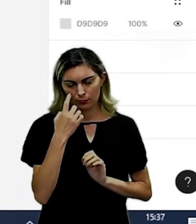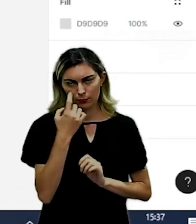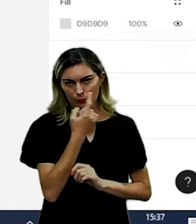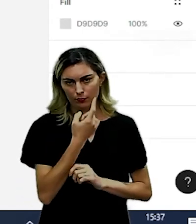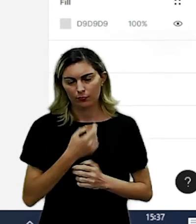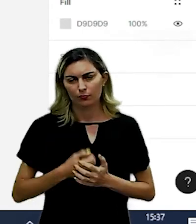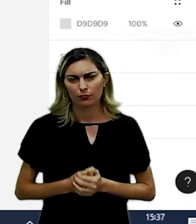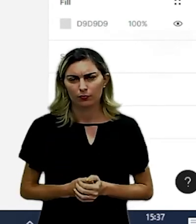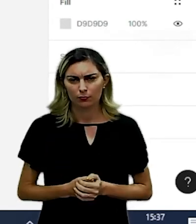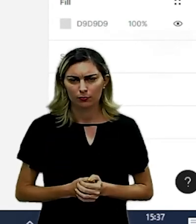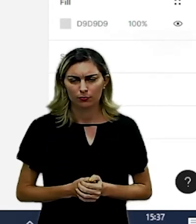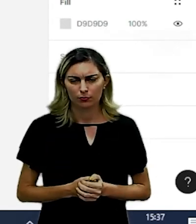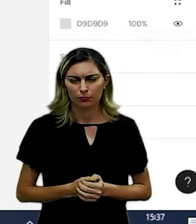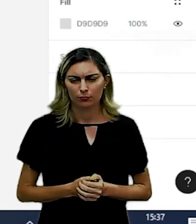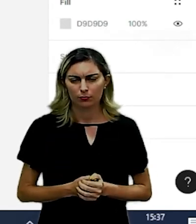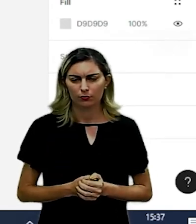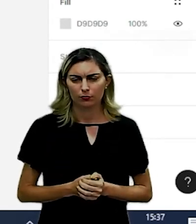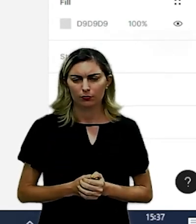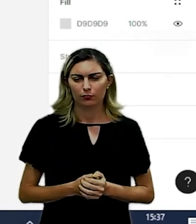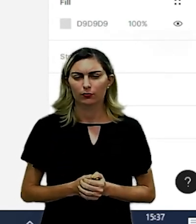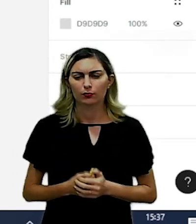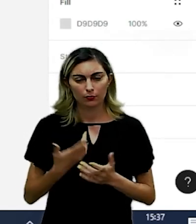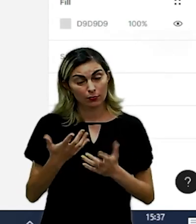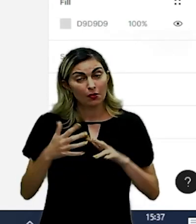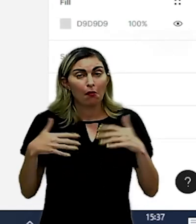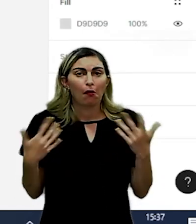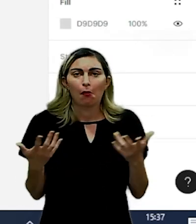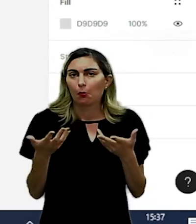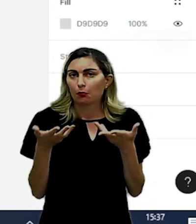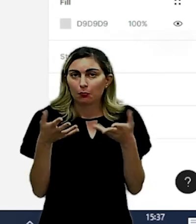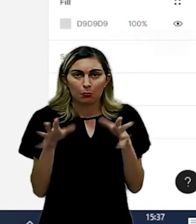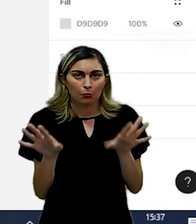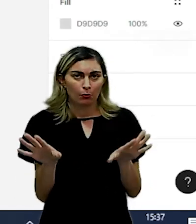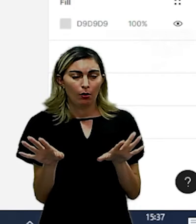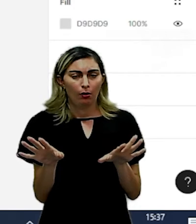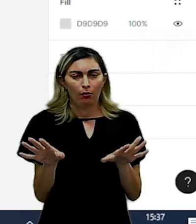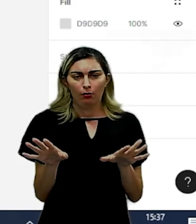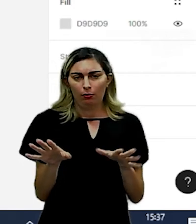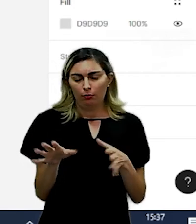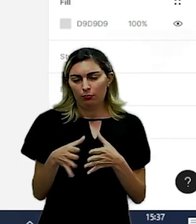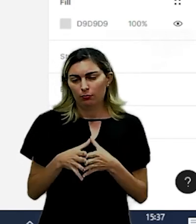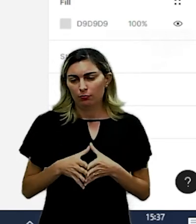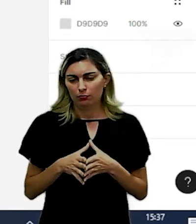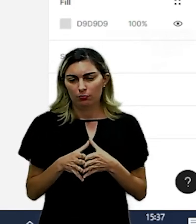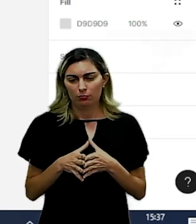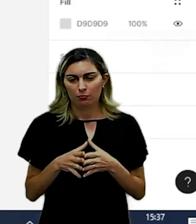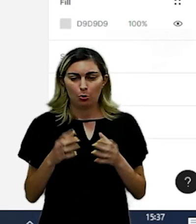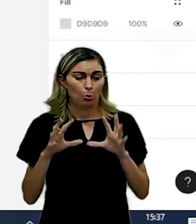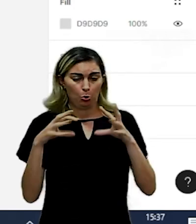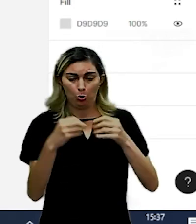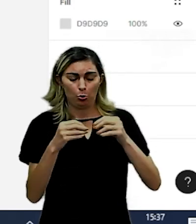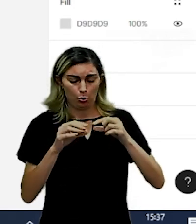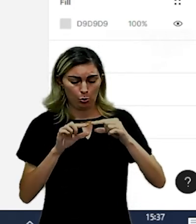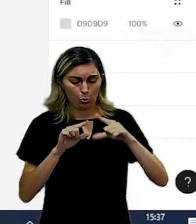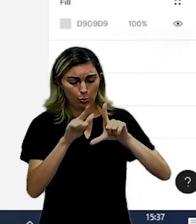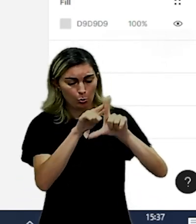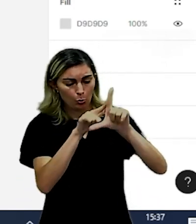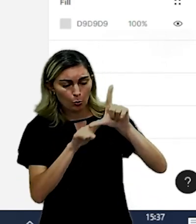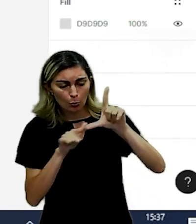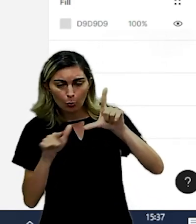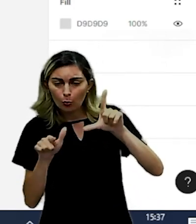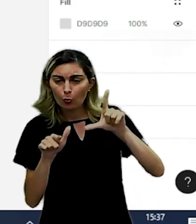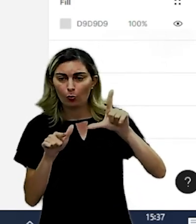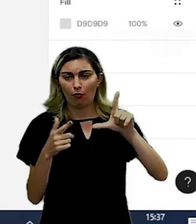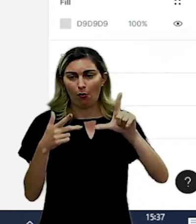Como eu quiser. Ah, mas eu não queria que todas as bordas fossem